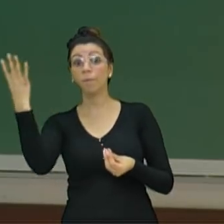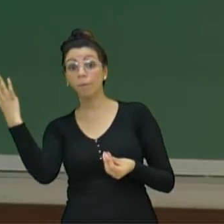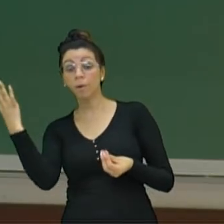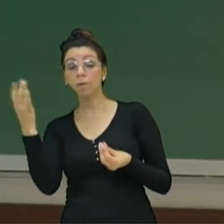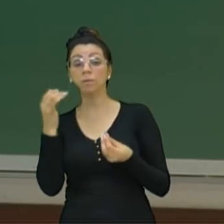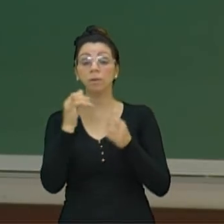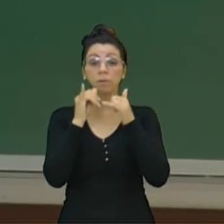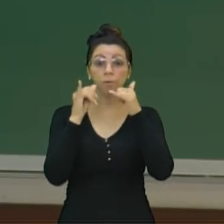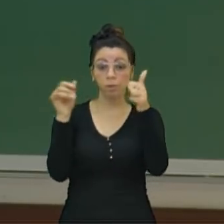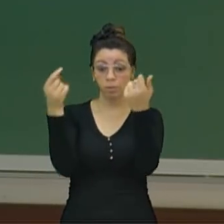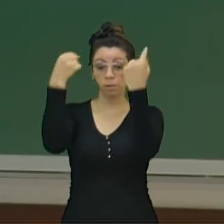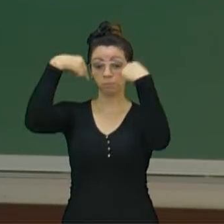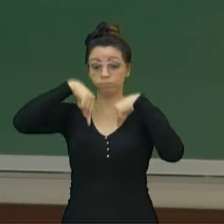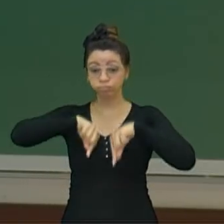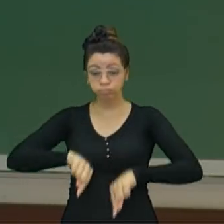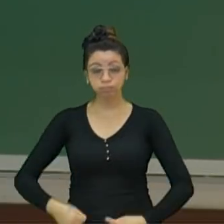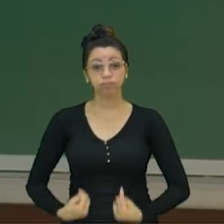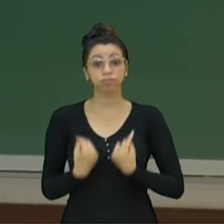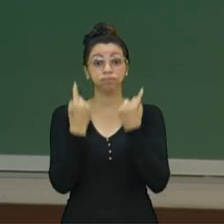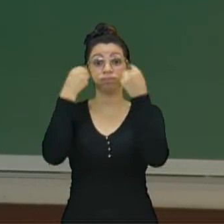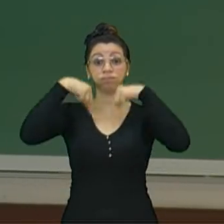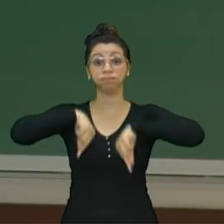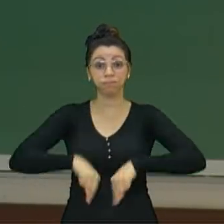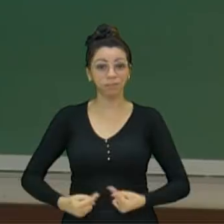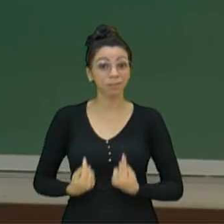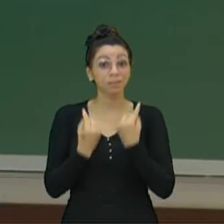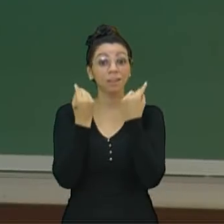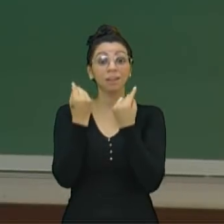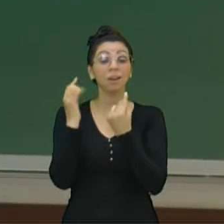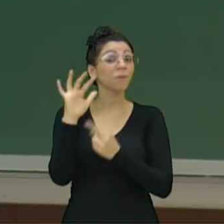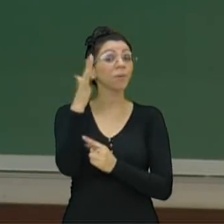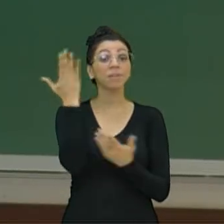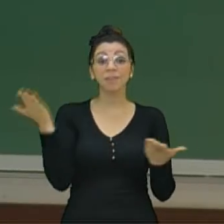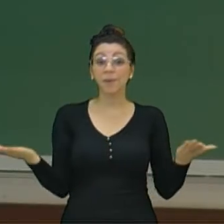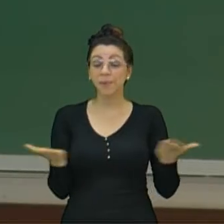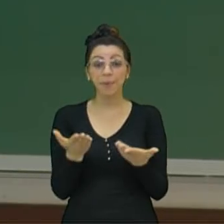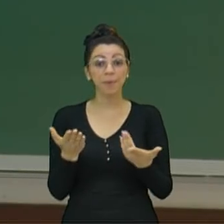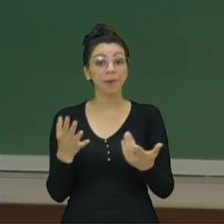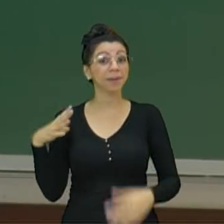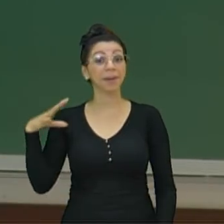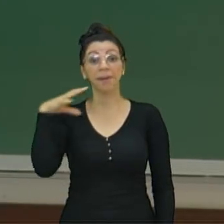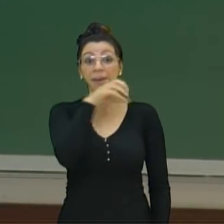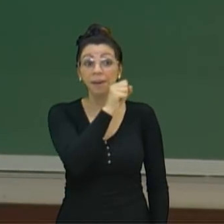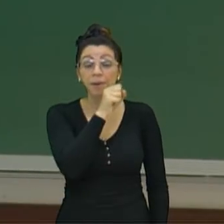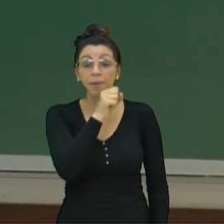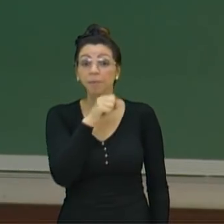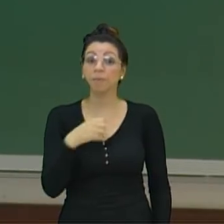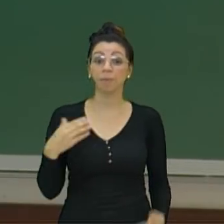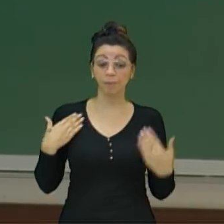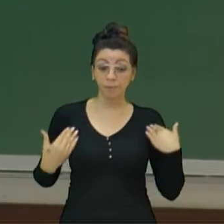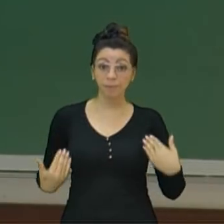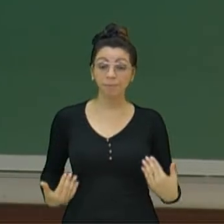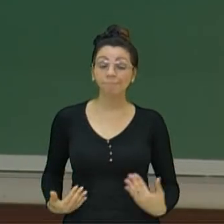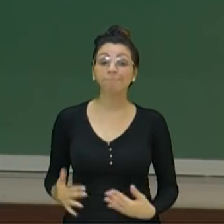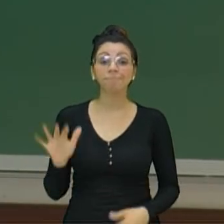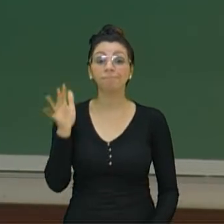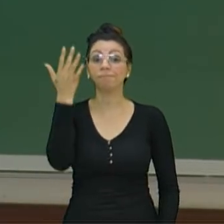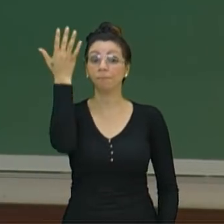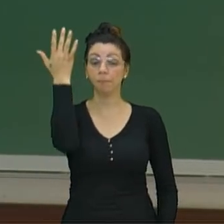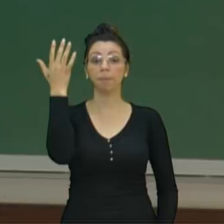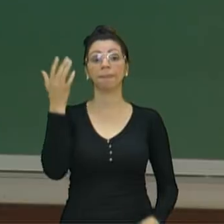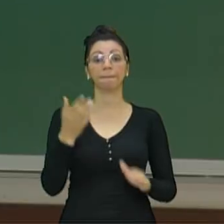quantos neurotransmissores estão acontecendo nesse momento. É tudo muito rápido. Olha como o nosso corpo realiza